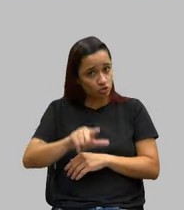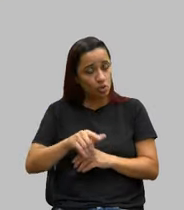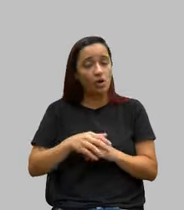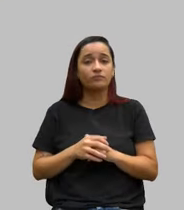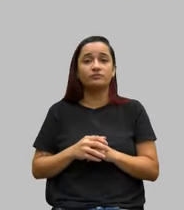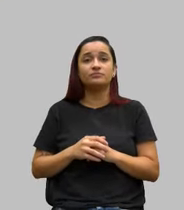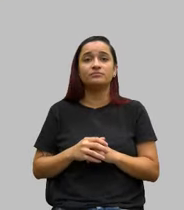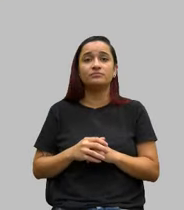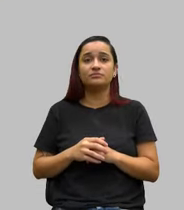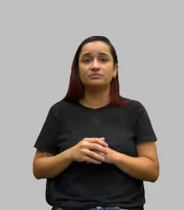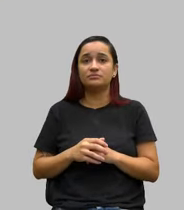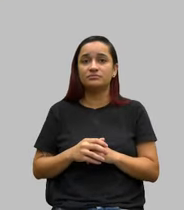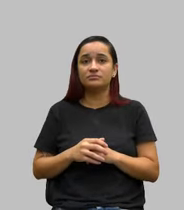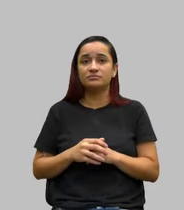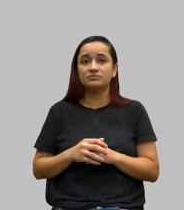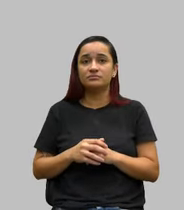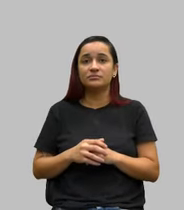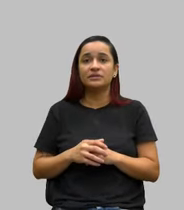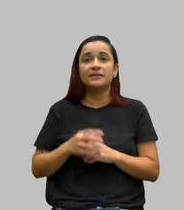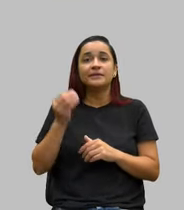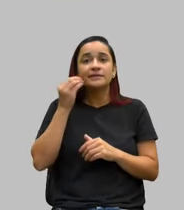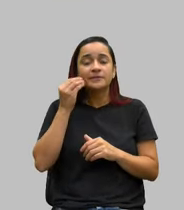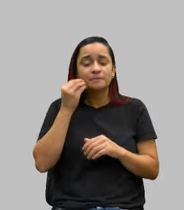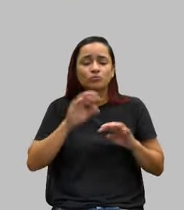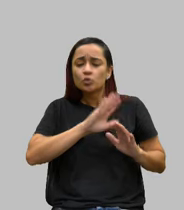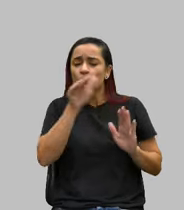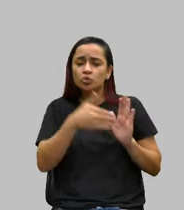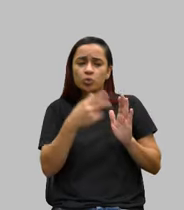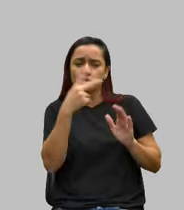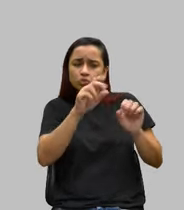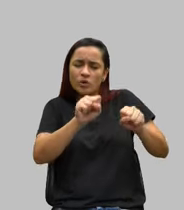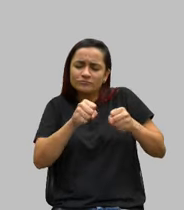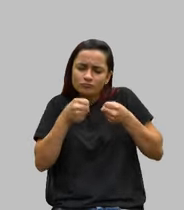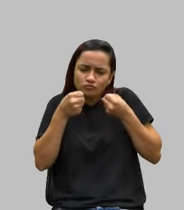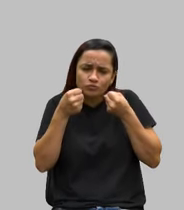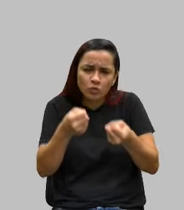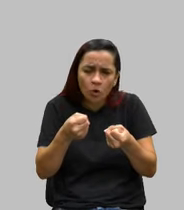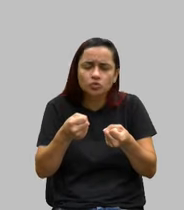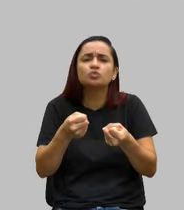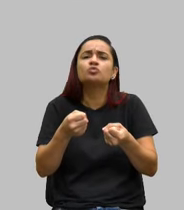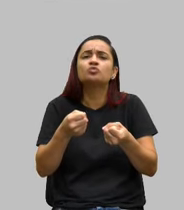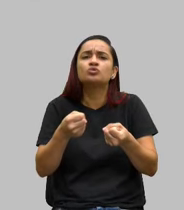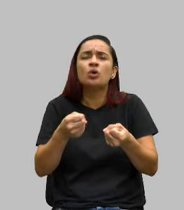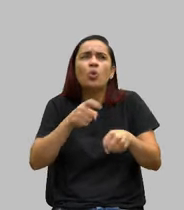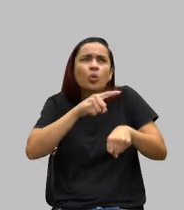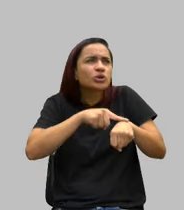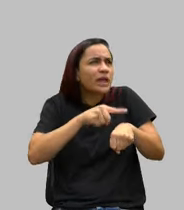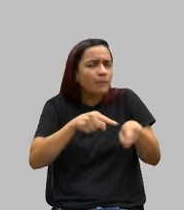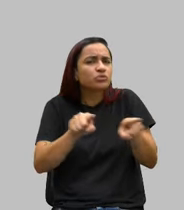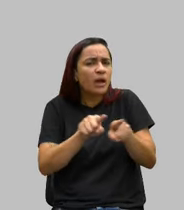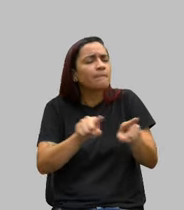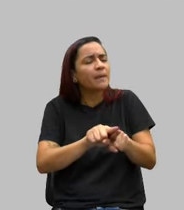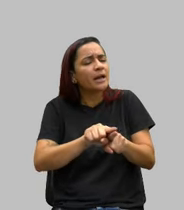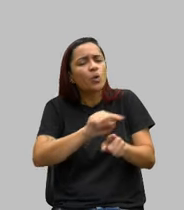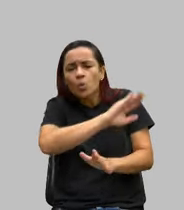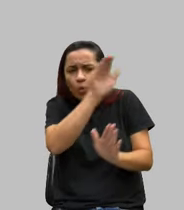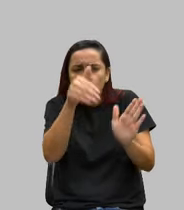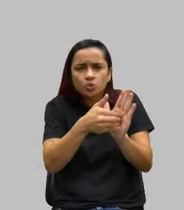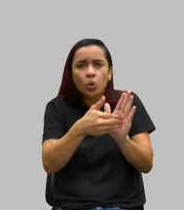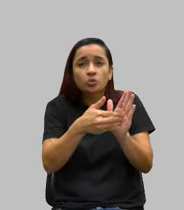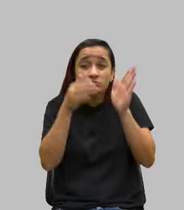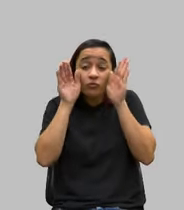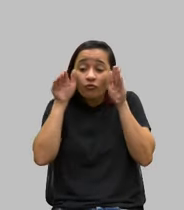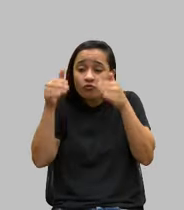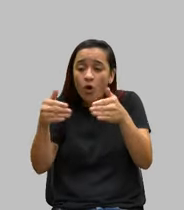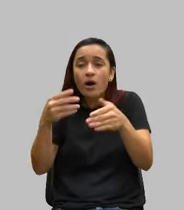repito empregue toda a energia do Senhor e o tempo que o senhor pode dar talvez será o maior legado Que o senhor